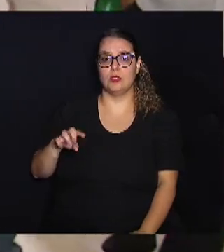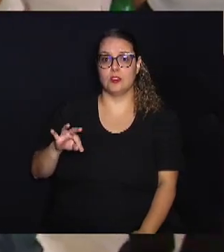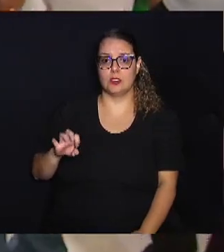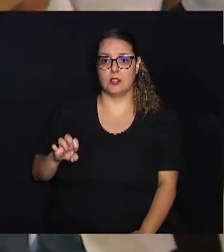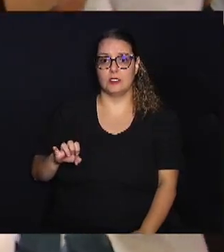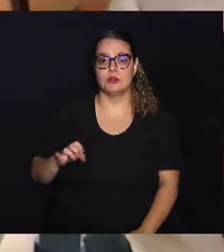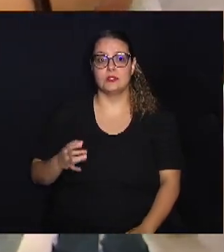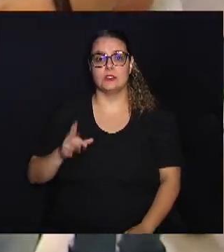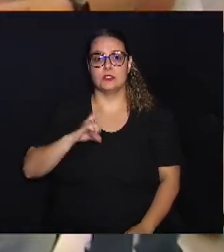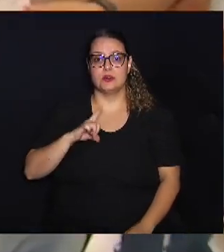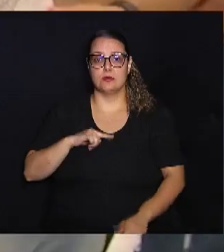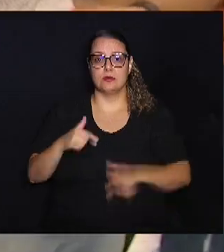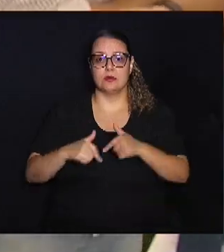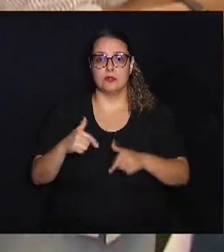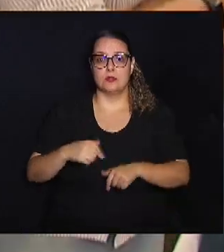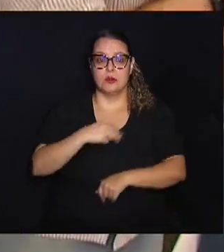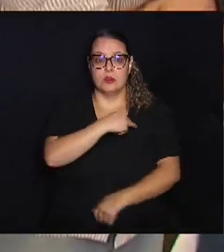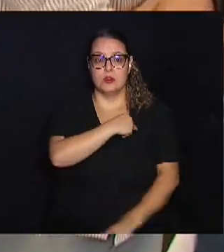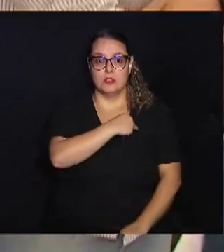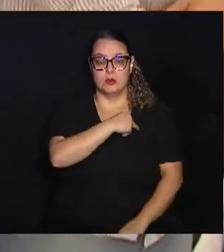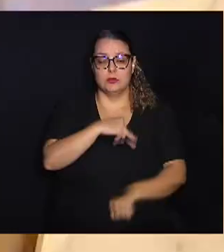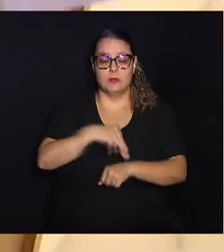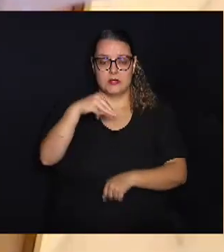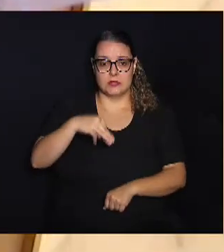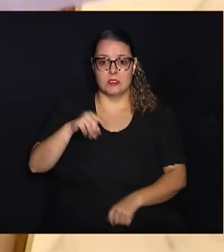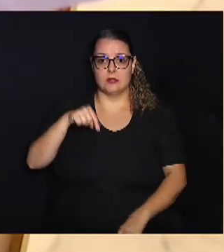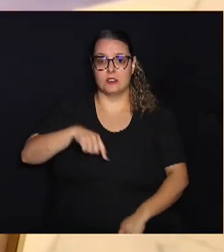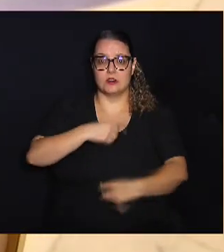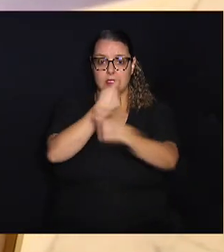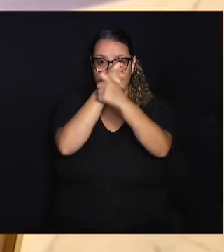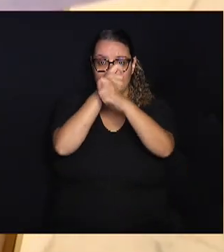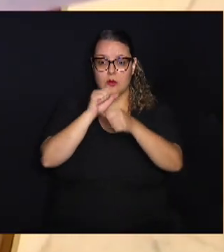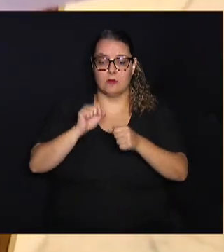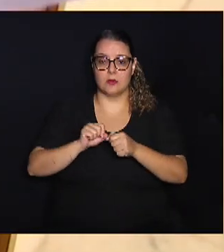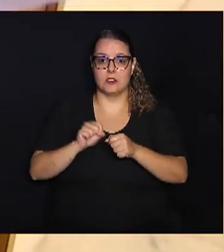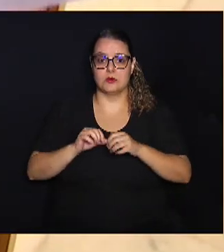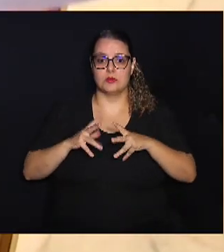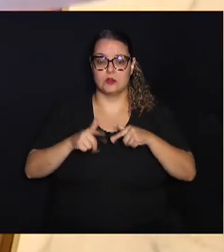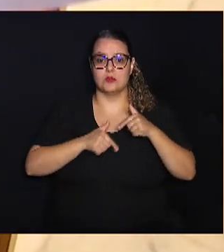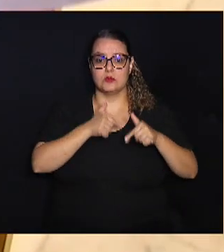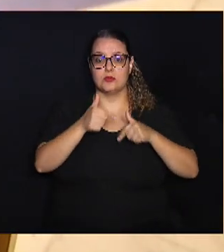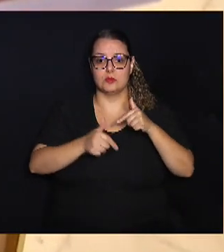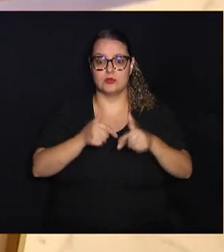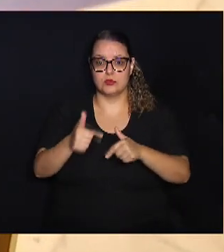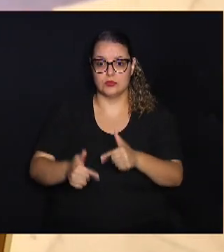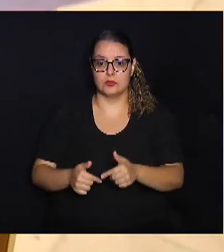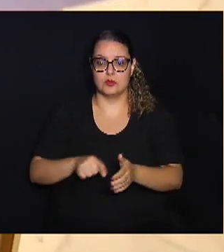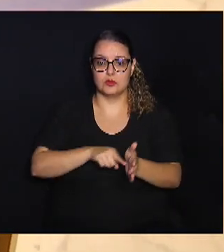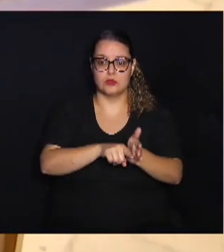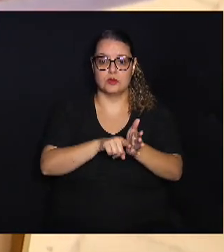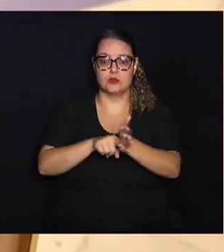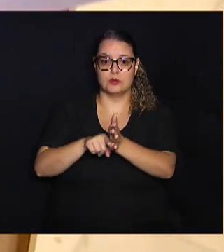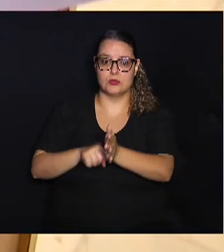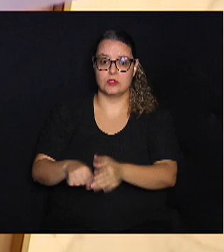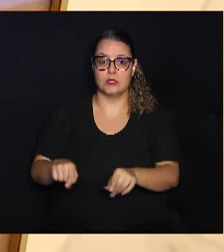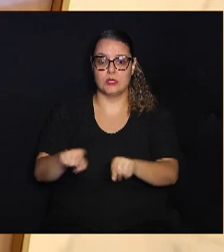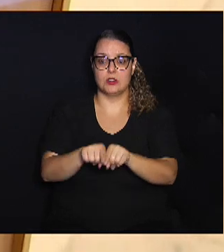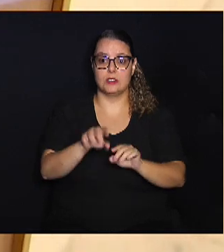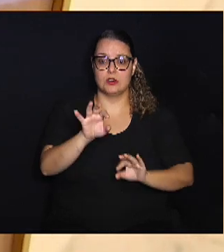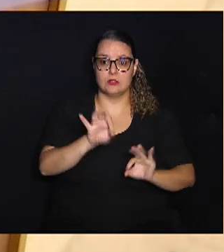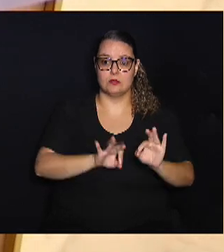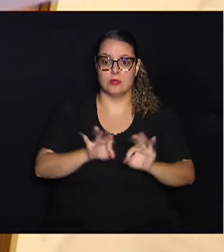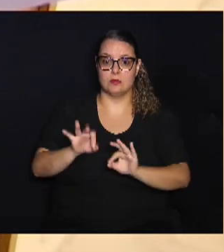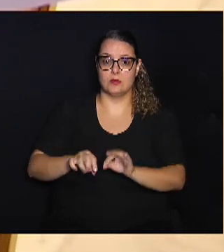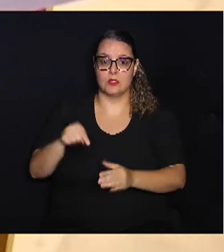de mestrado aqui, quando ele fez na PUC, ele faz todo um trabalho de pesquisa que eu também organizei